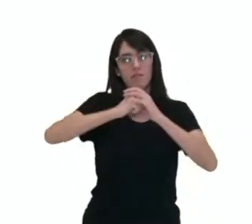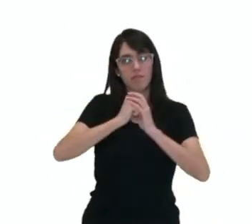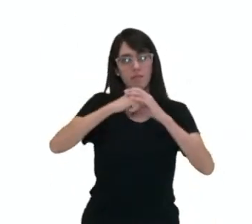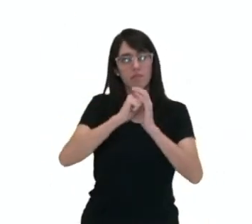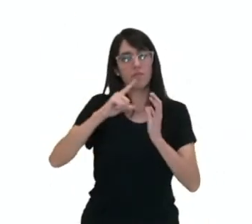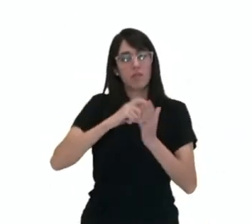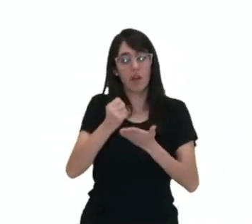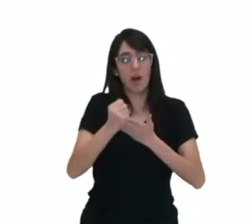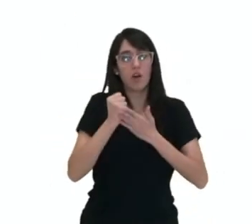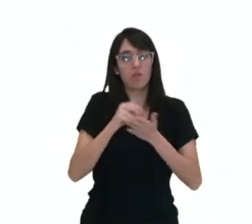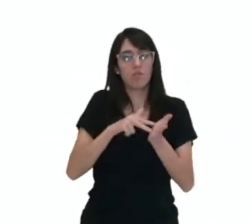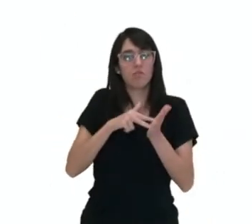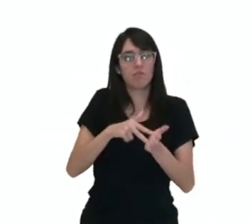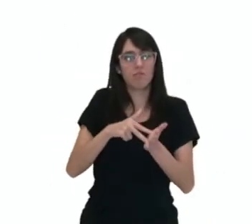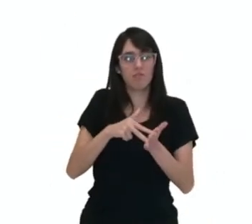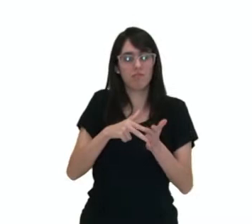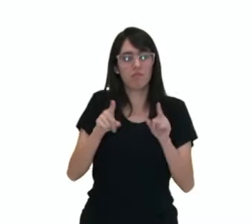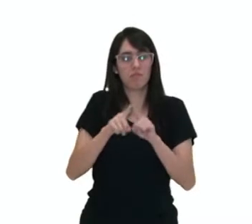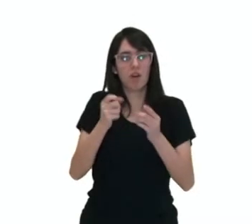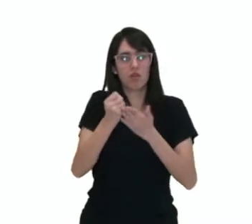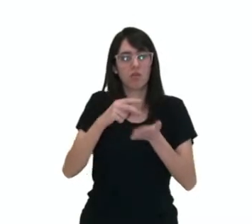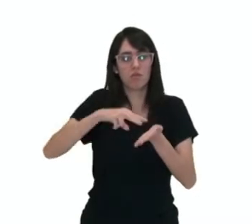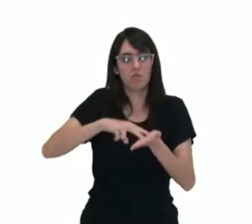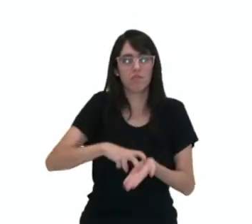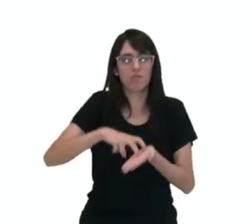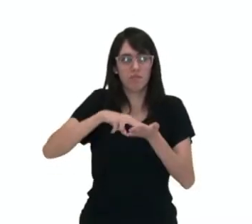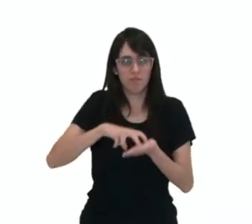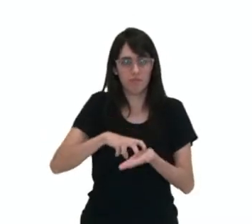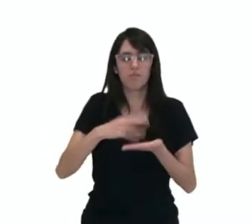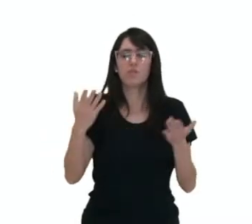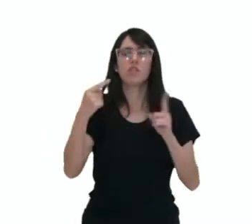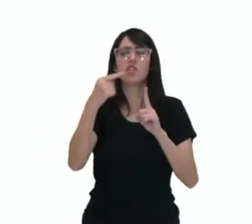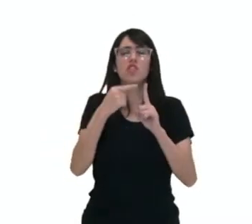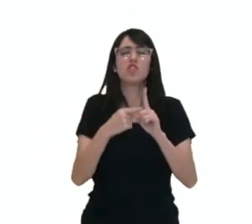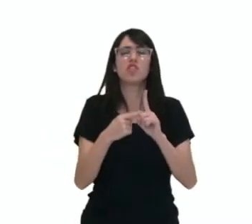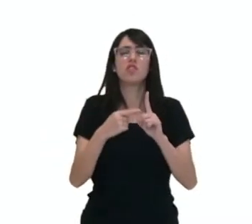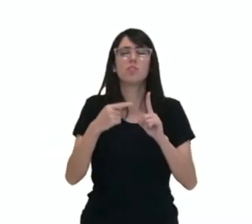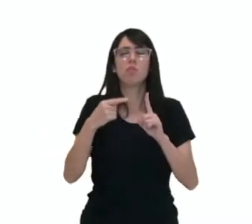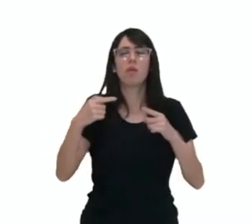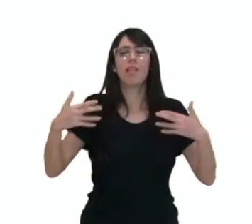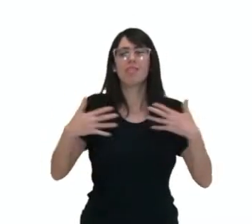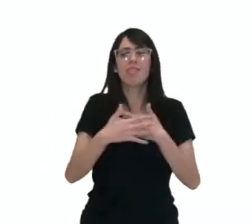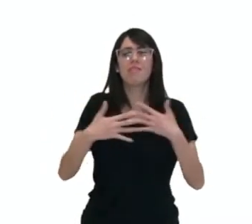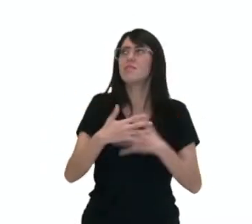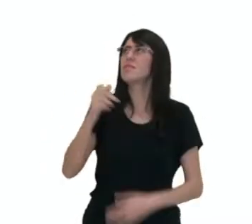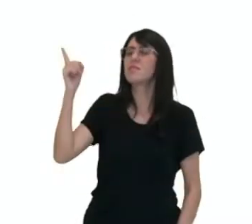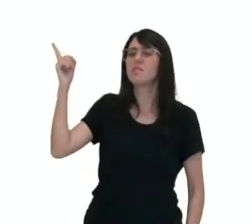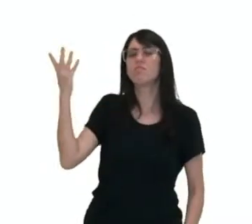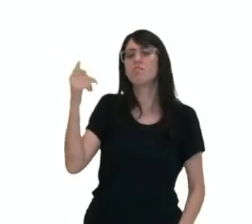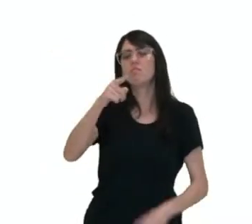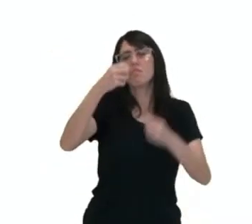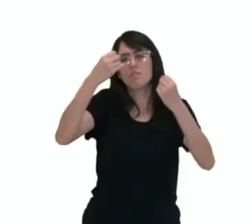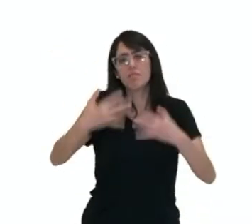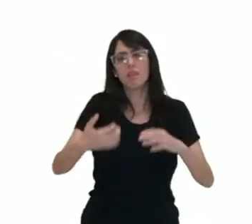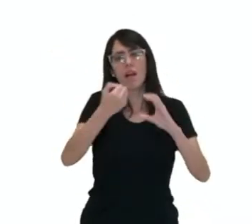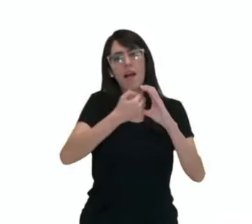né, dos ossos. A que tipo de tecido que pertence ao menisco e caracterize esse tecido? Vou dar